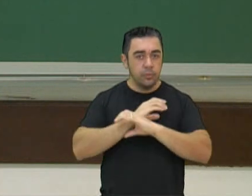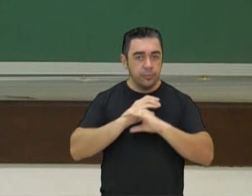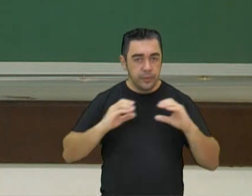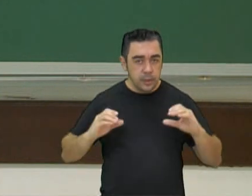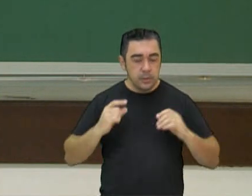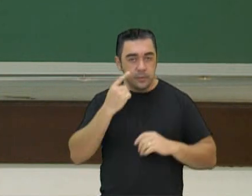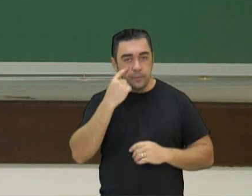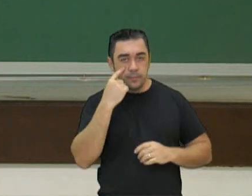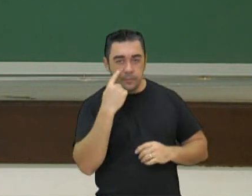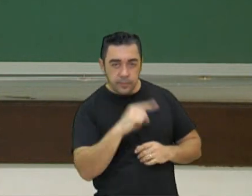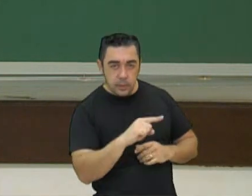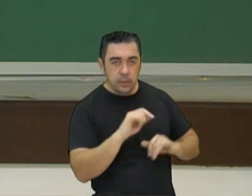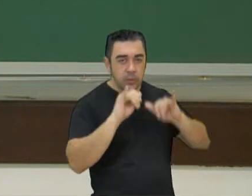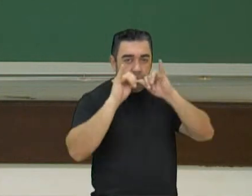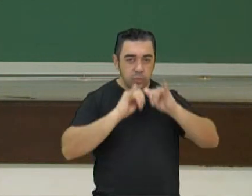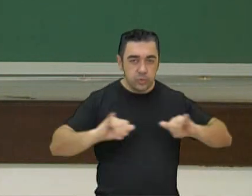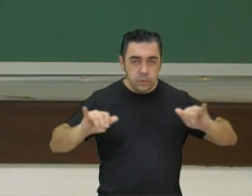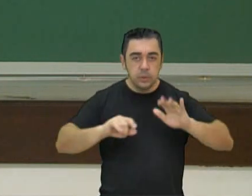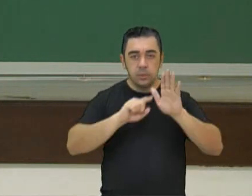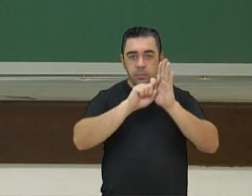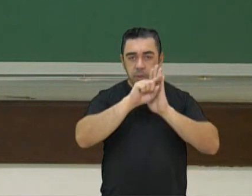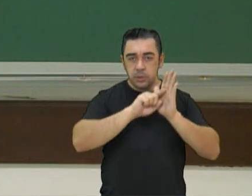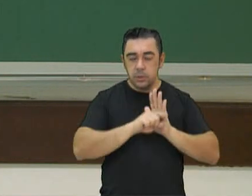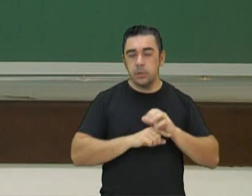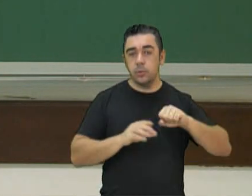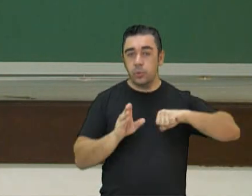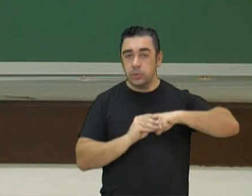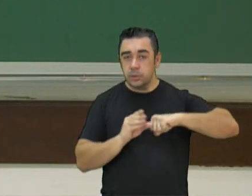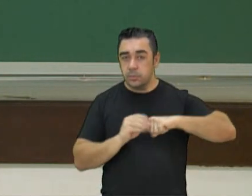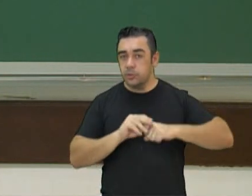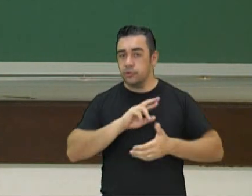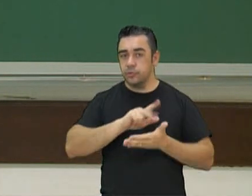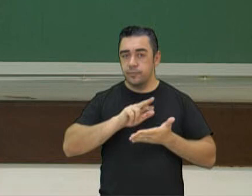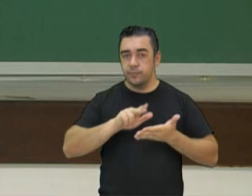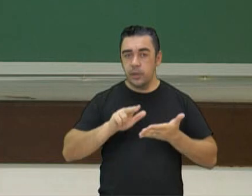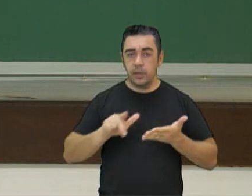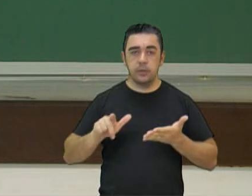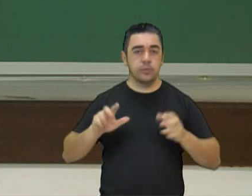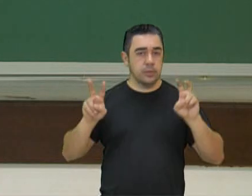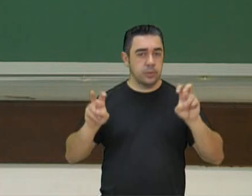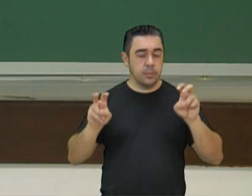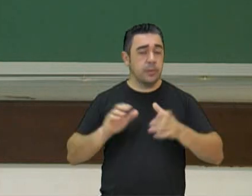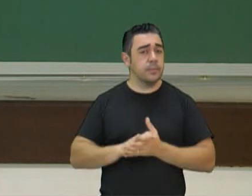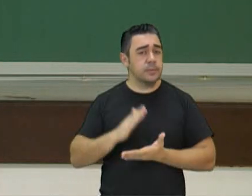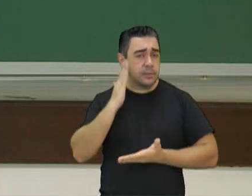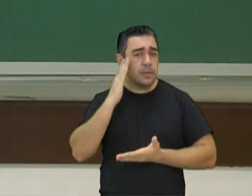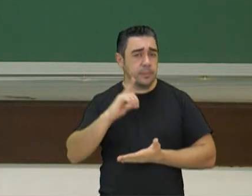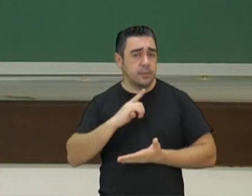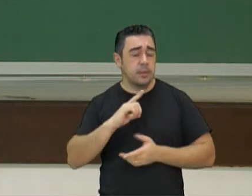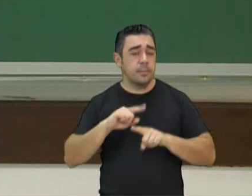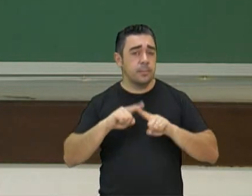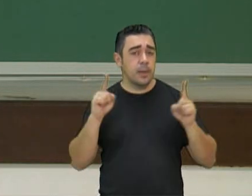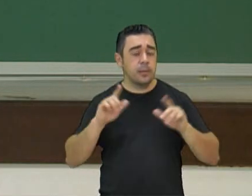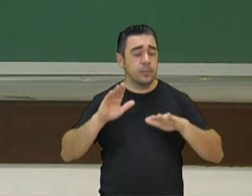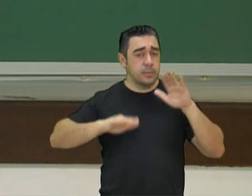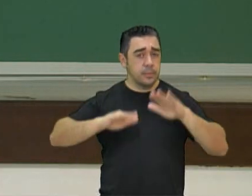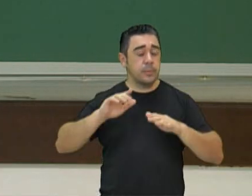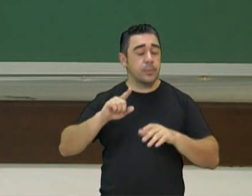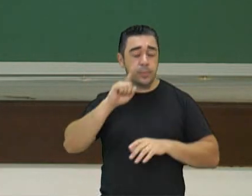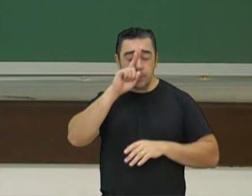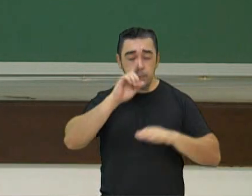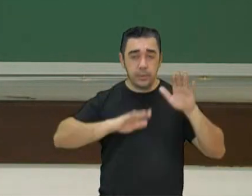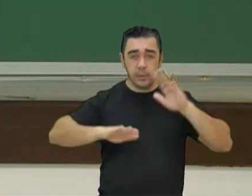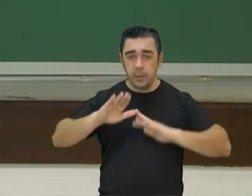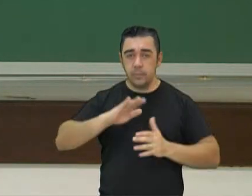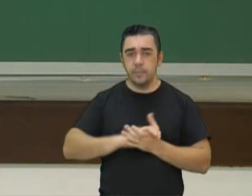gente pesquisar conhecimentos, diversos assuntos, né? Porque a gente sabe que tem, mas a gente tem que tomar muito cuidado. Por exemplo,